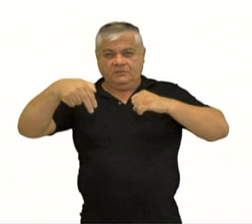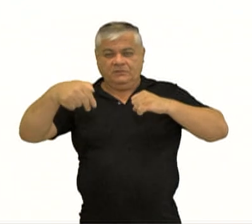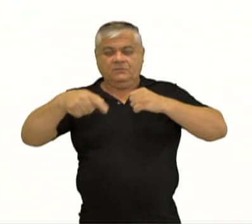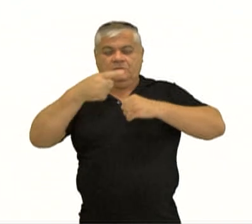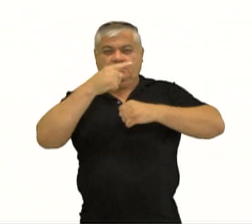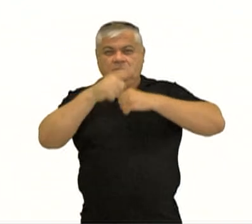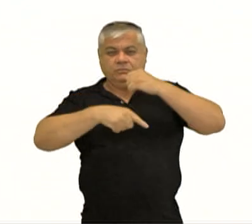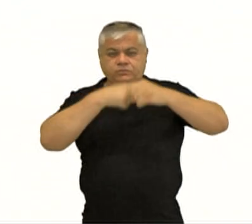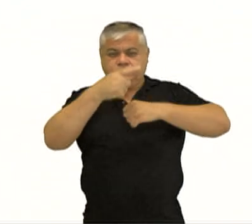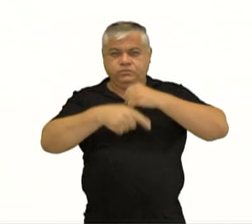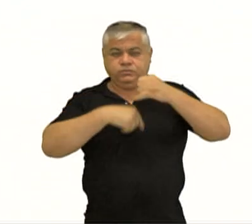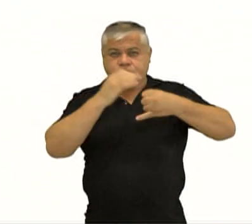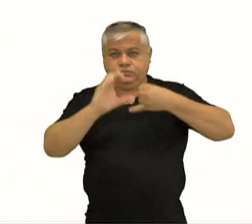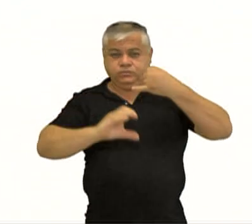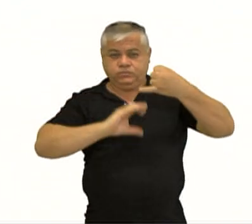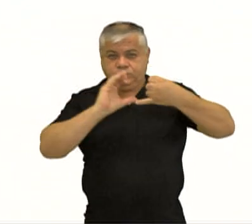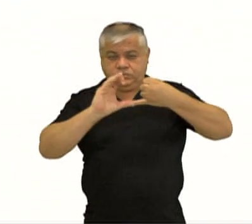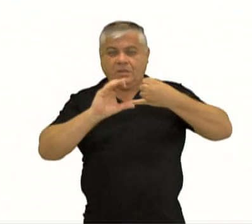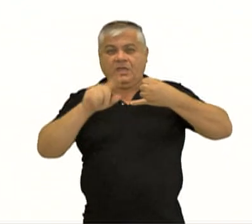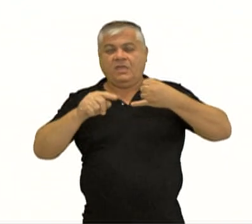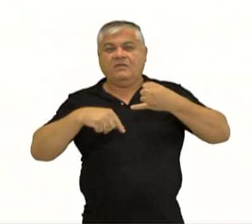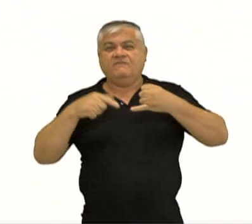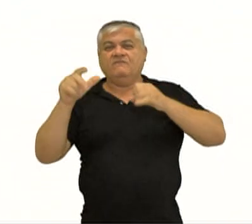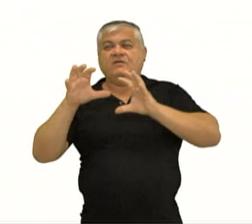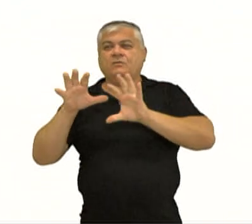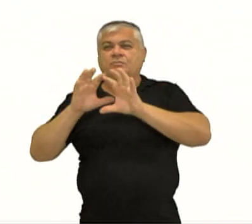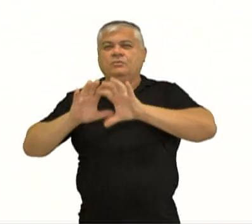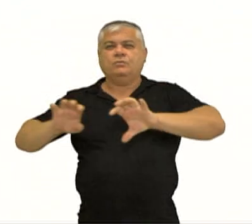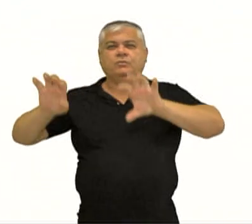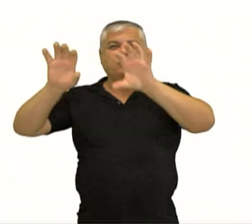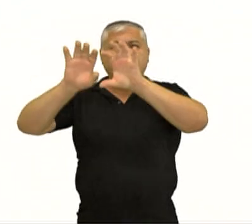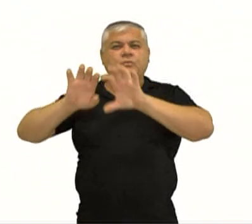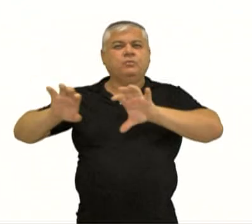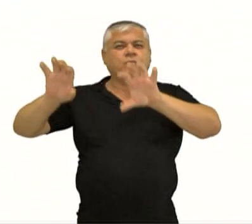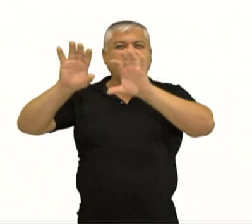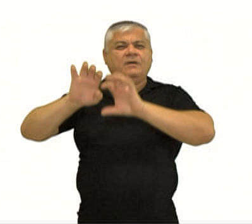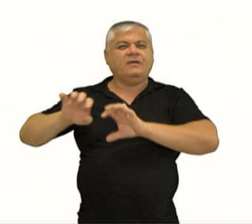eletrônica, formada somente entre átomos de metais, que podem ser do